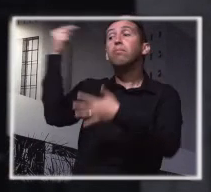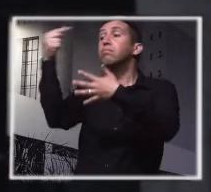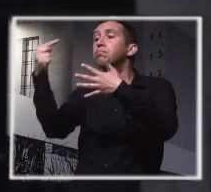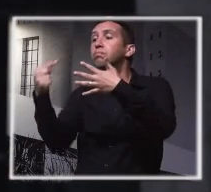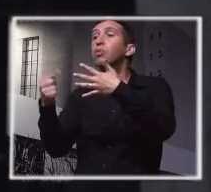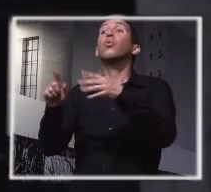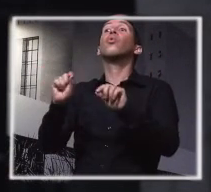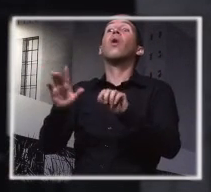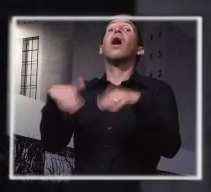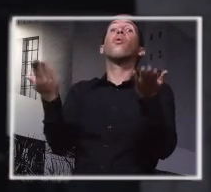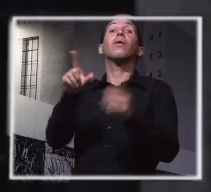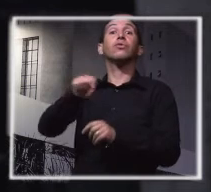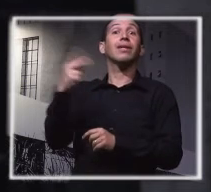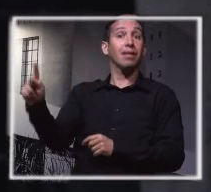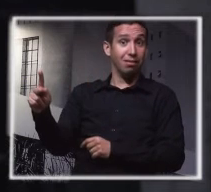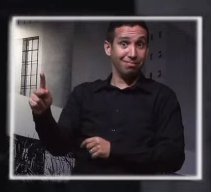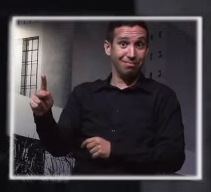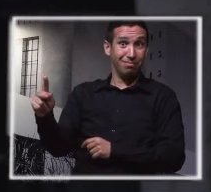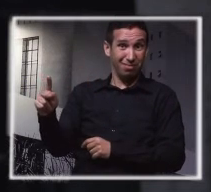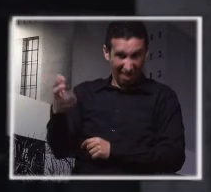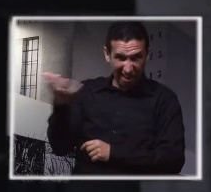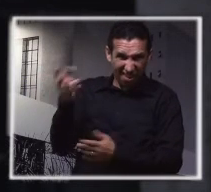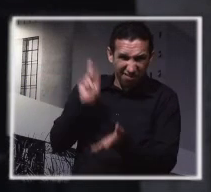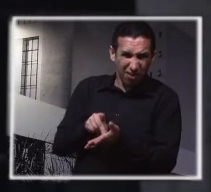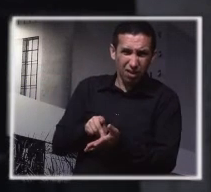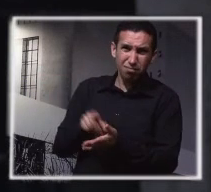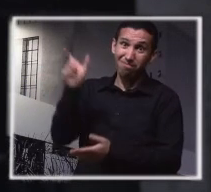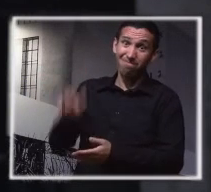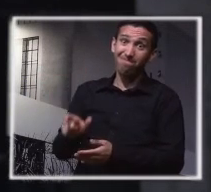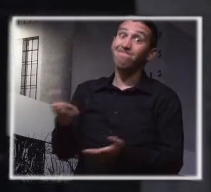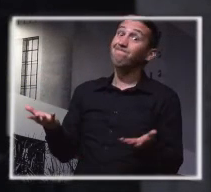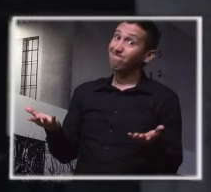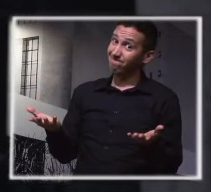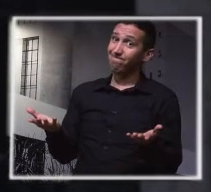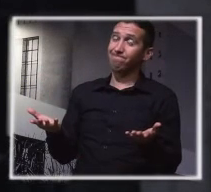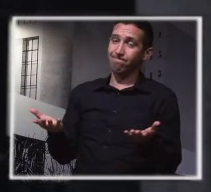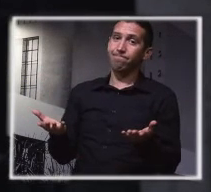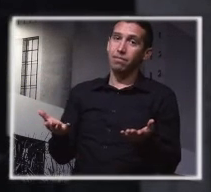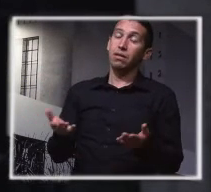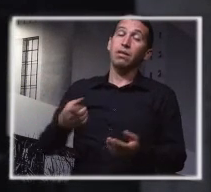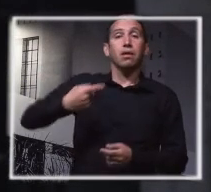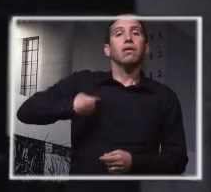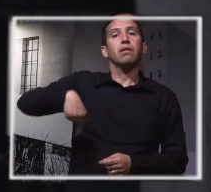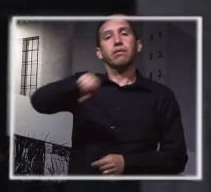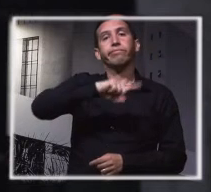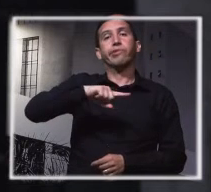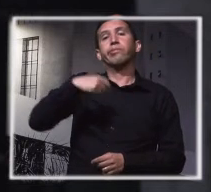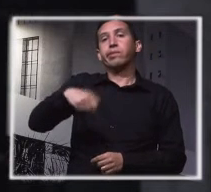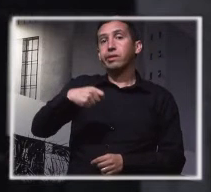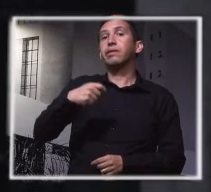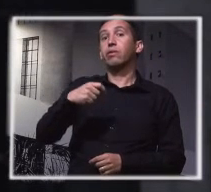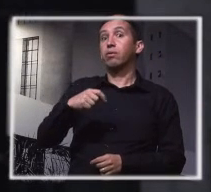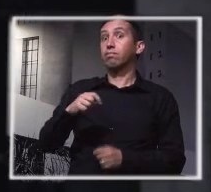tem? Ela realmente quer fazer isso nesse momento? Então, é preciso que estejamos